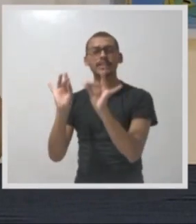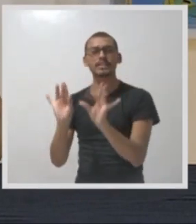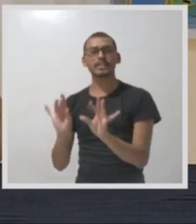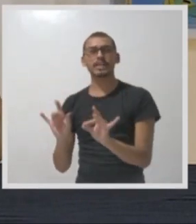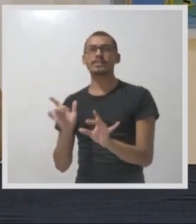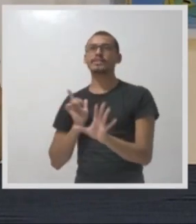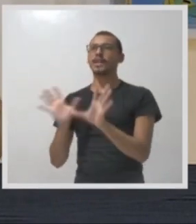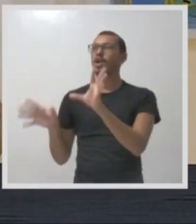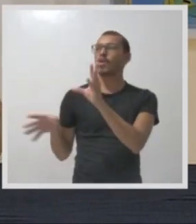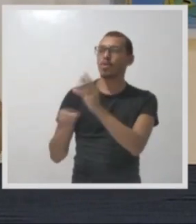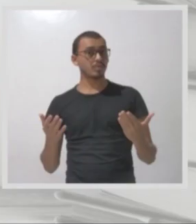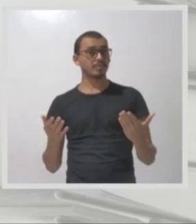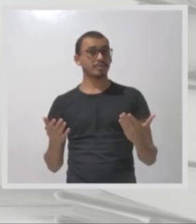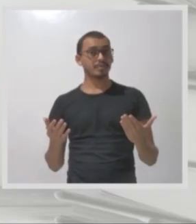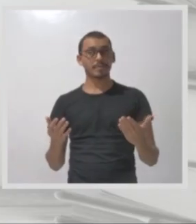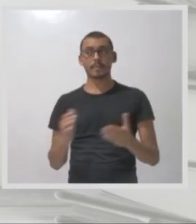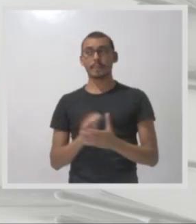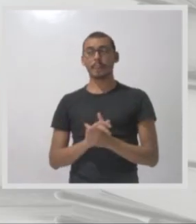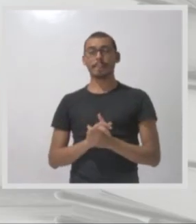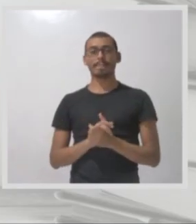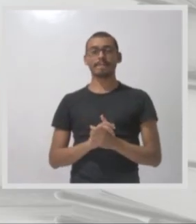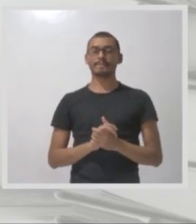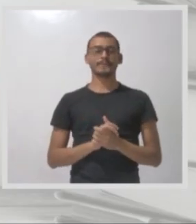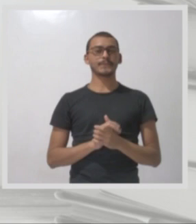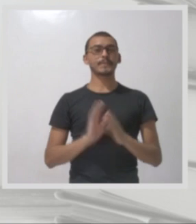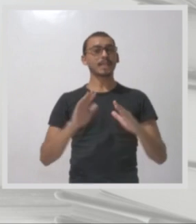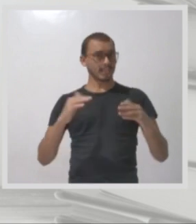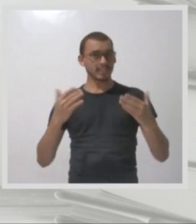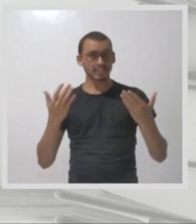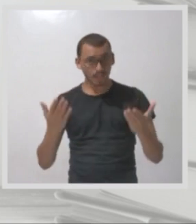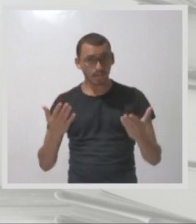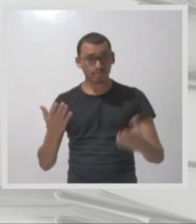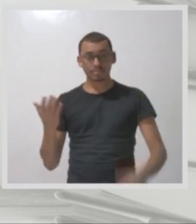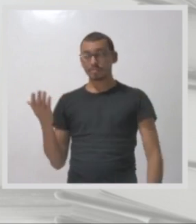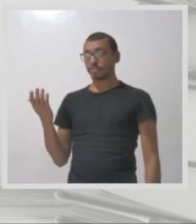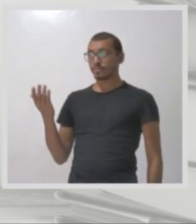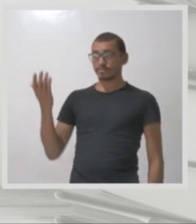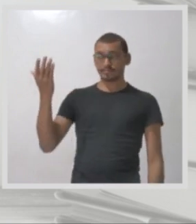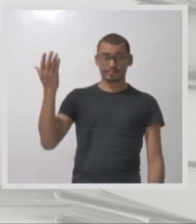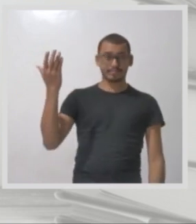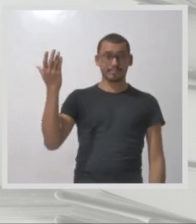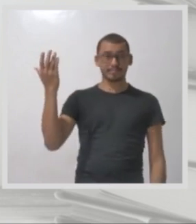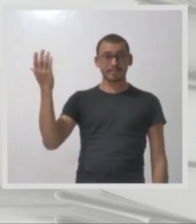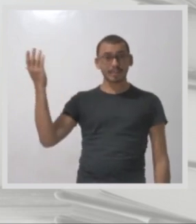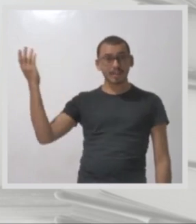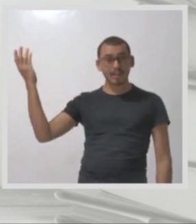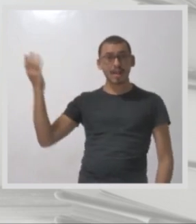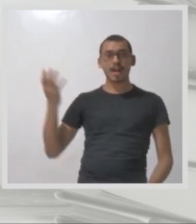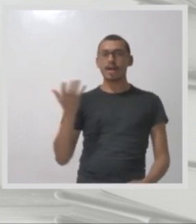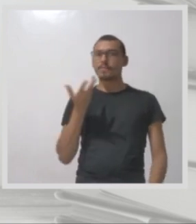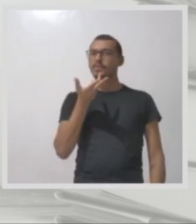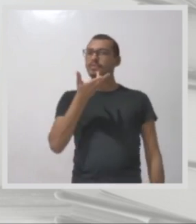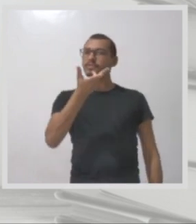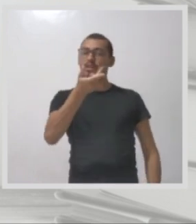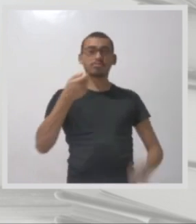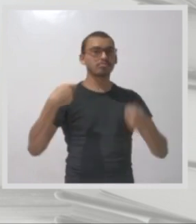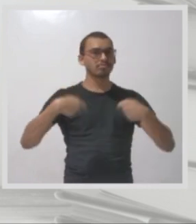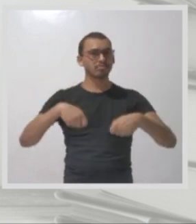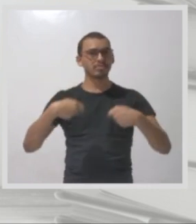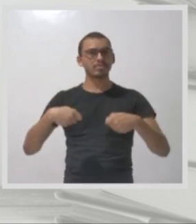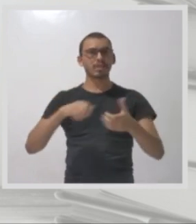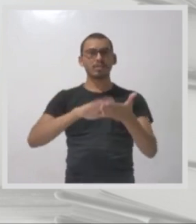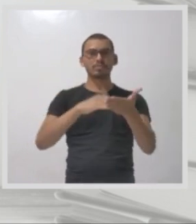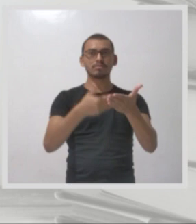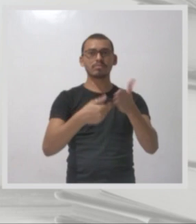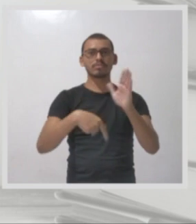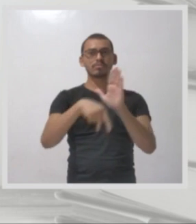o texto. Tudo bem? Então, é sobre essas habilidades que são necessárias para interpretar os textos da